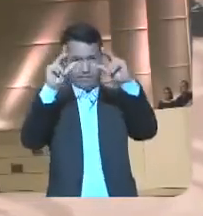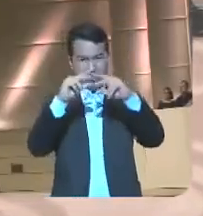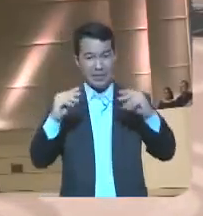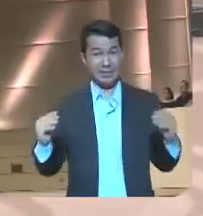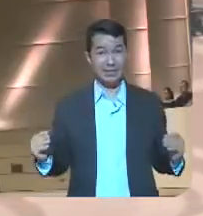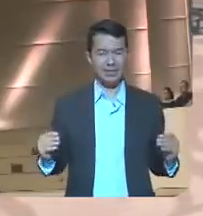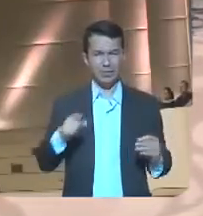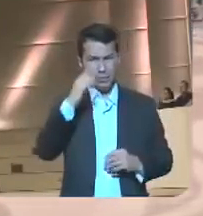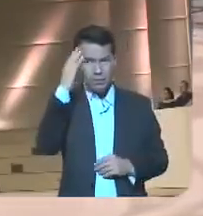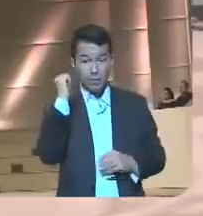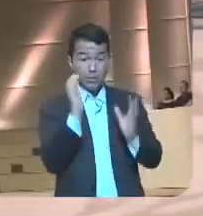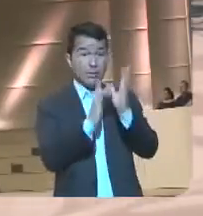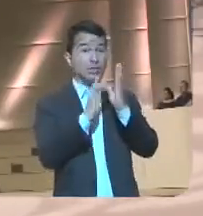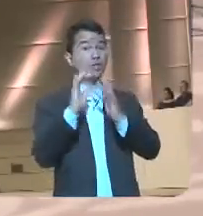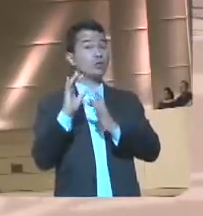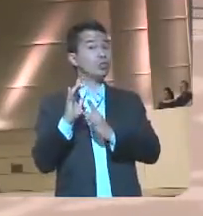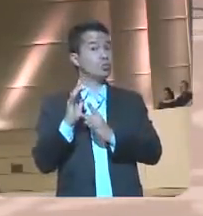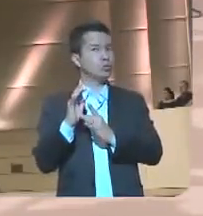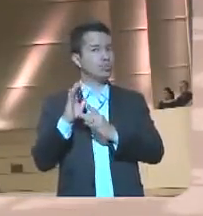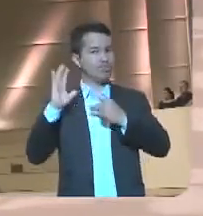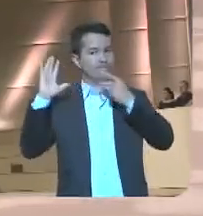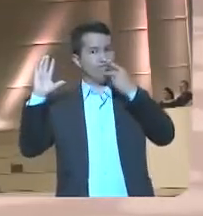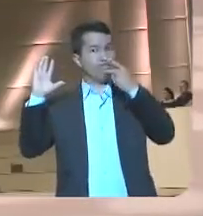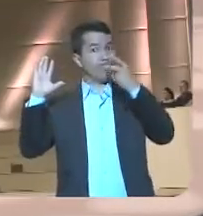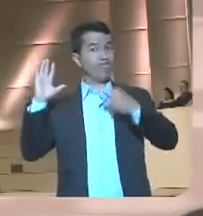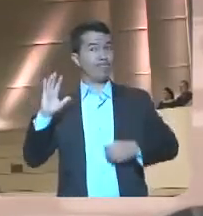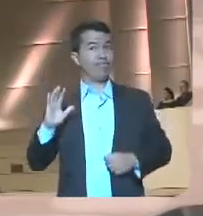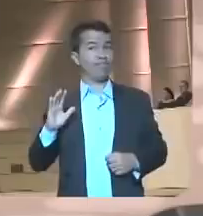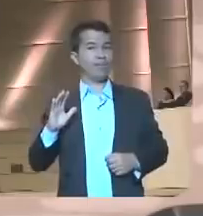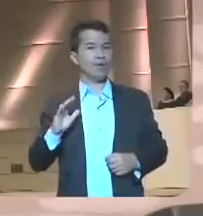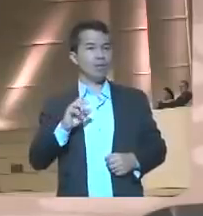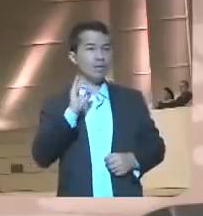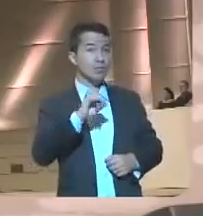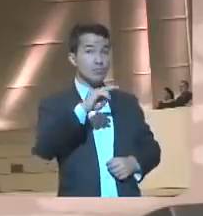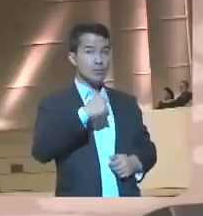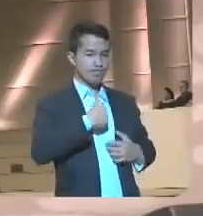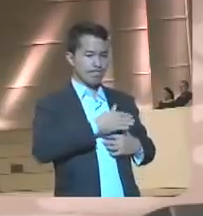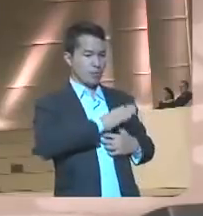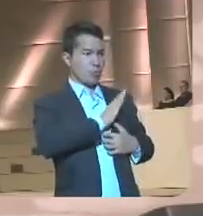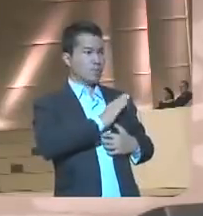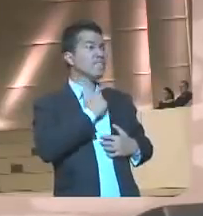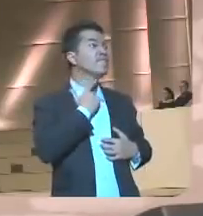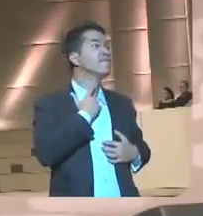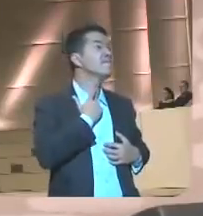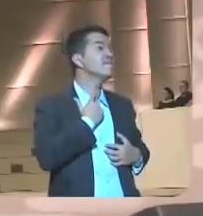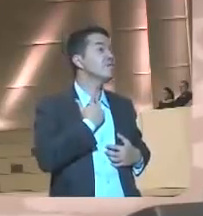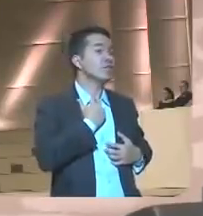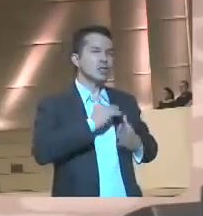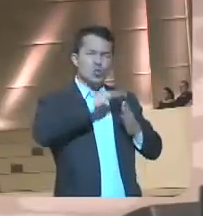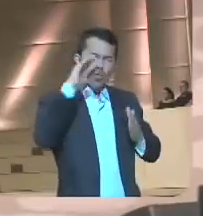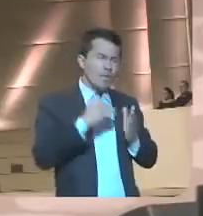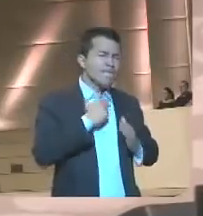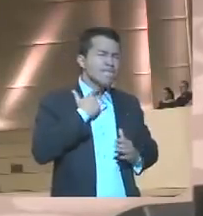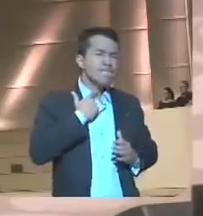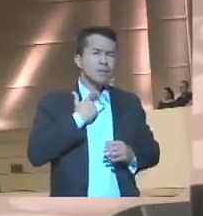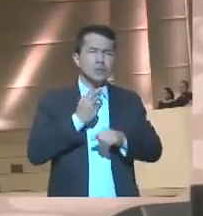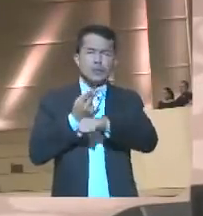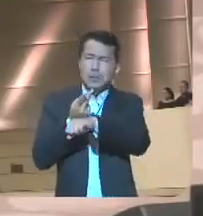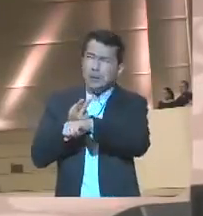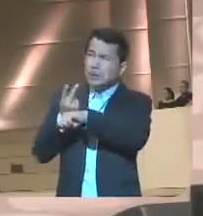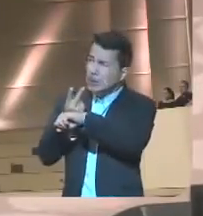prometeu que todo aquele que o buscasse de todo o coração que todo aquele que invocasse o seu nome